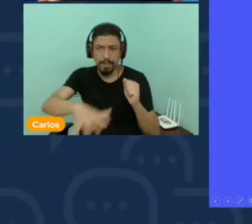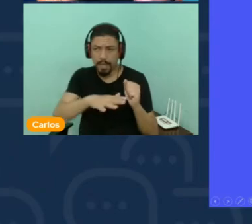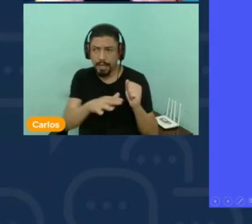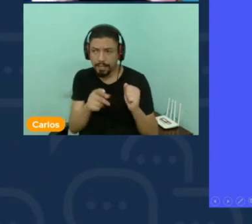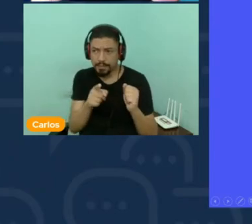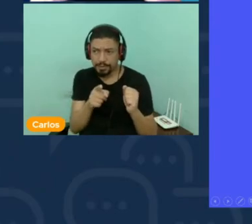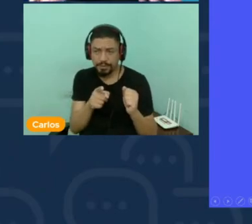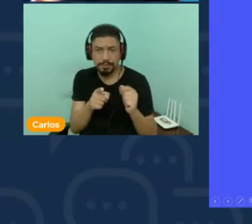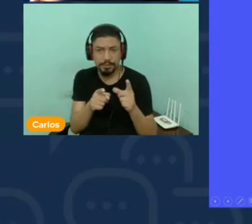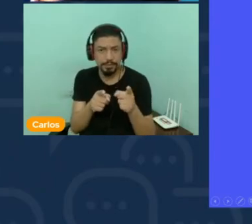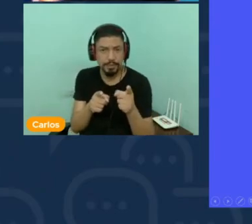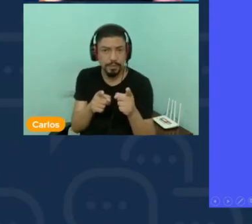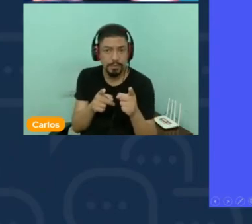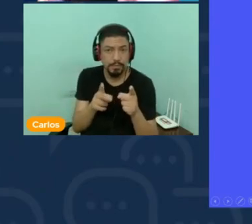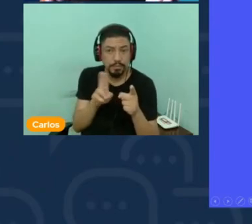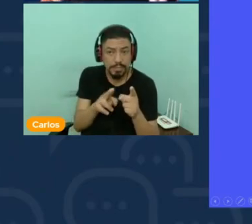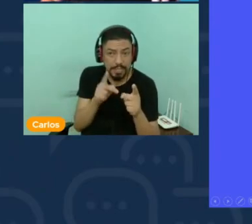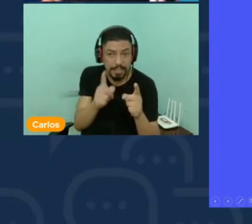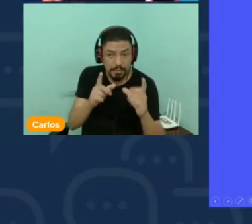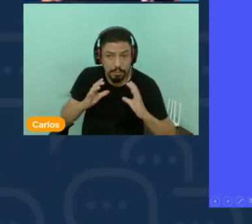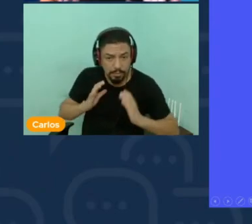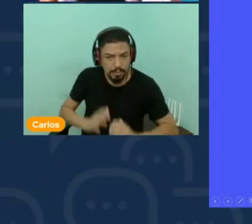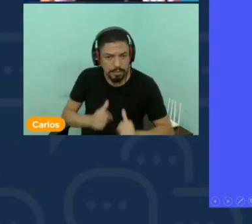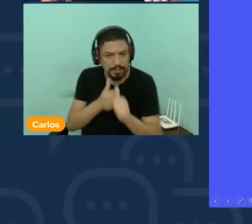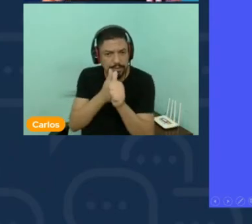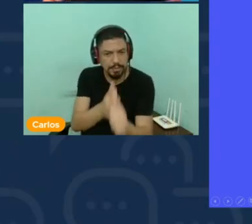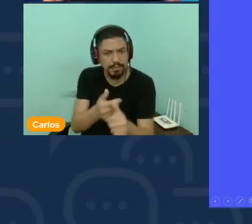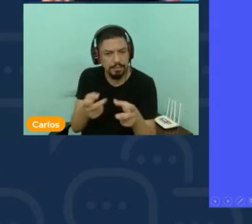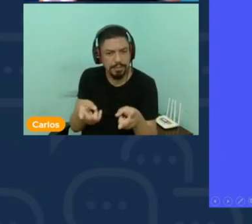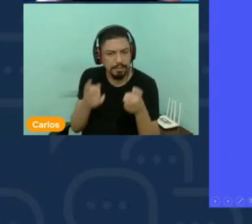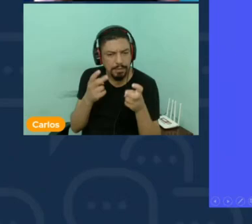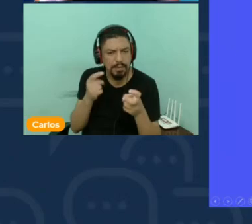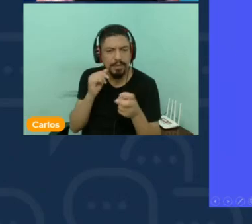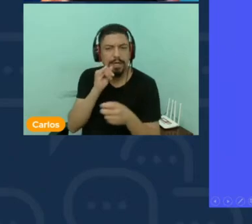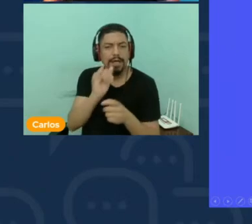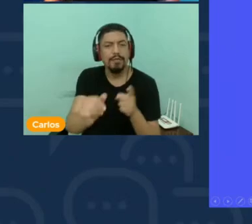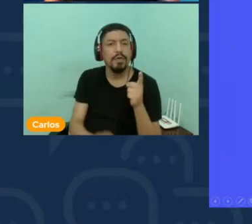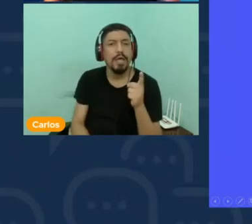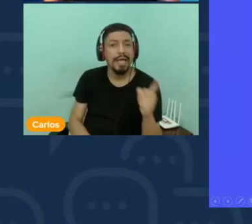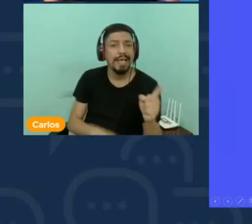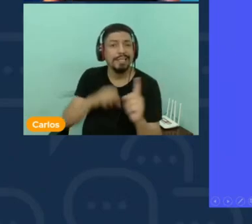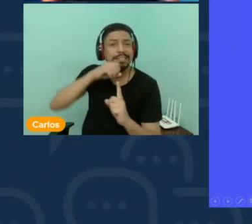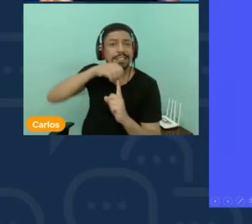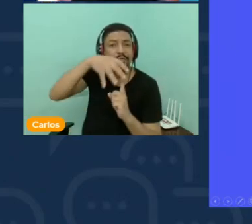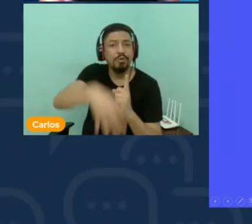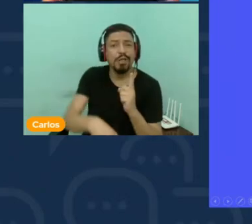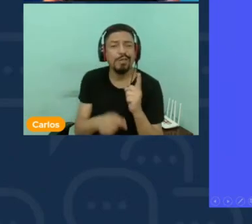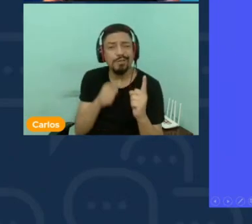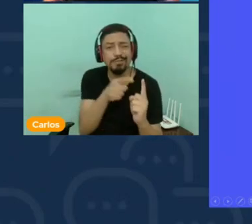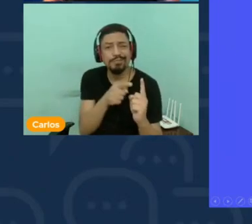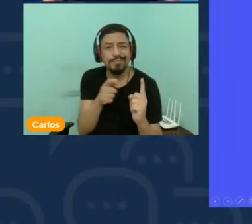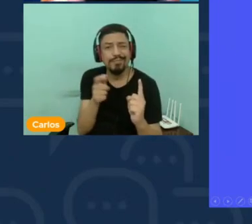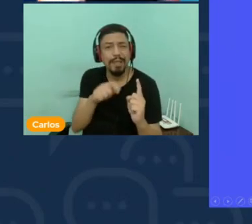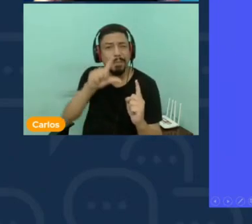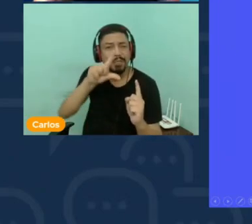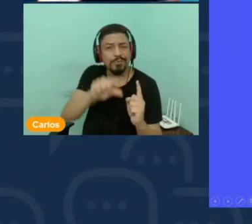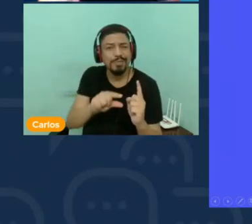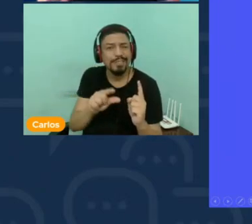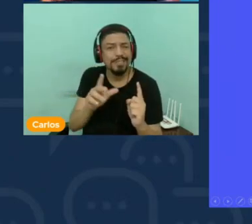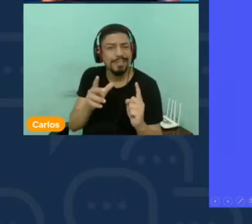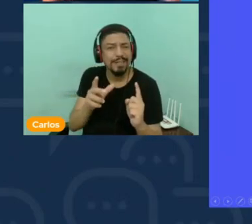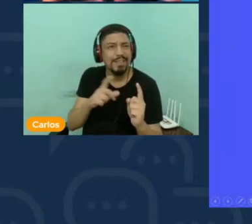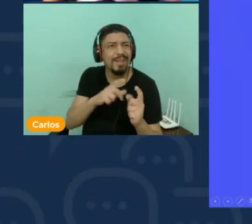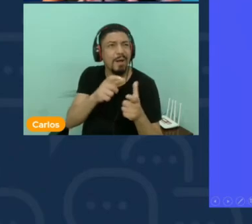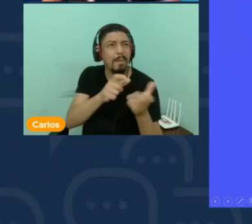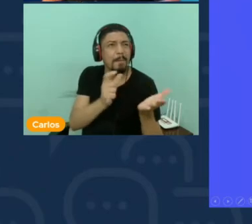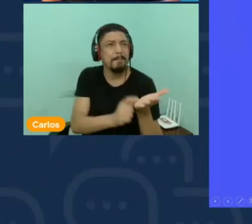e em cima desse comportamento ele vai me dizer assim, Leandro, esse servidor aqui, ele pode ser menor, ele passa